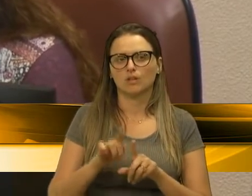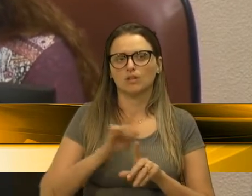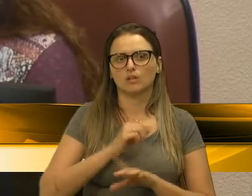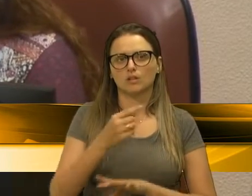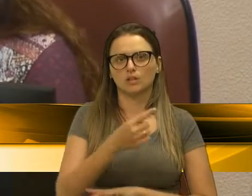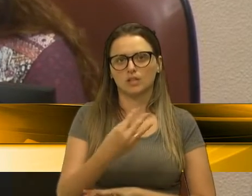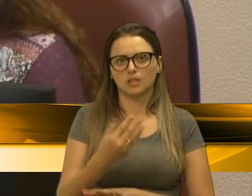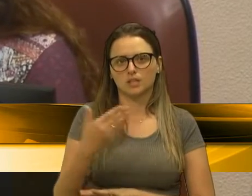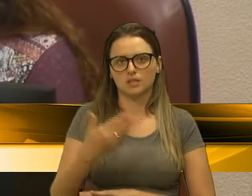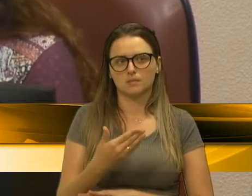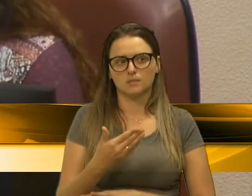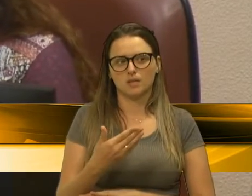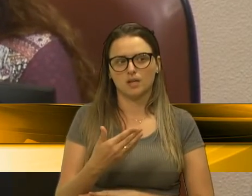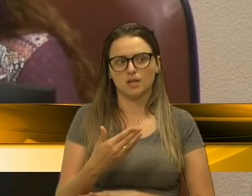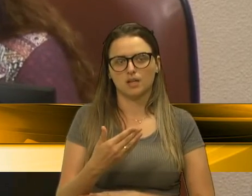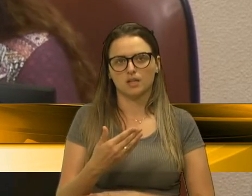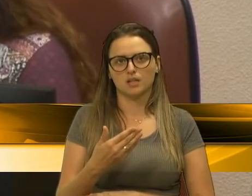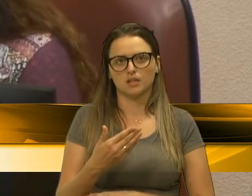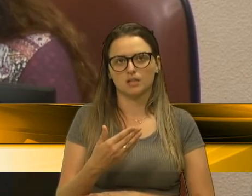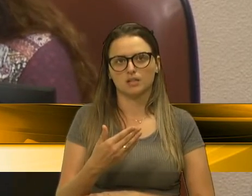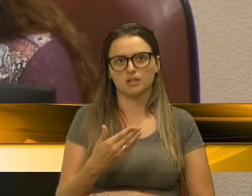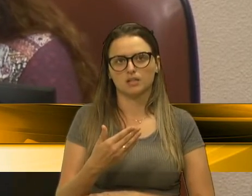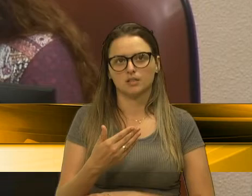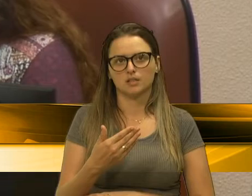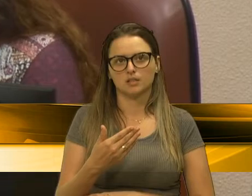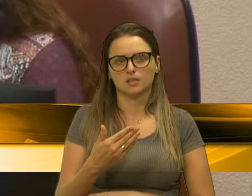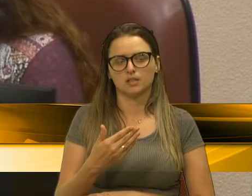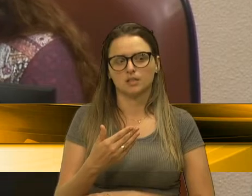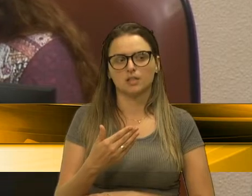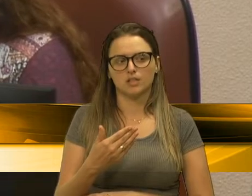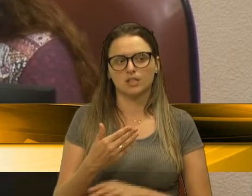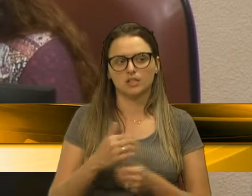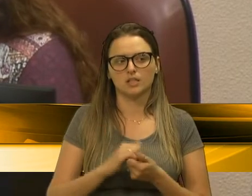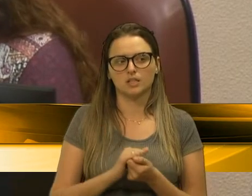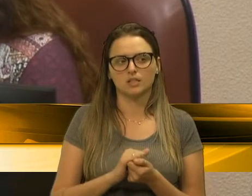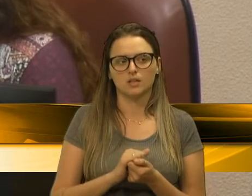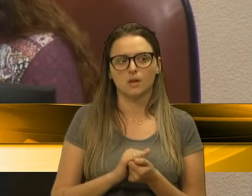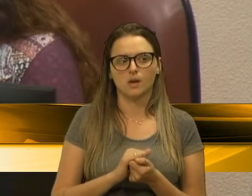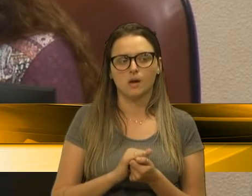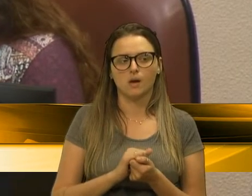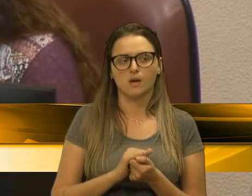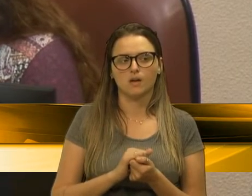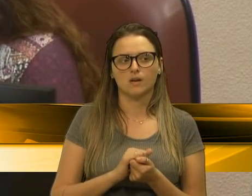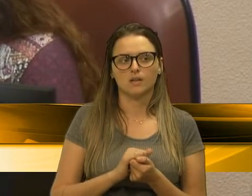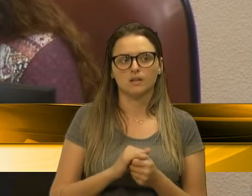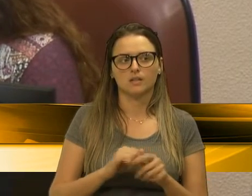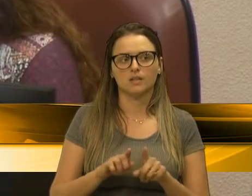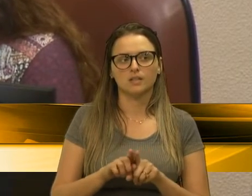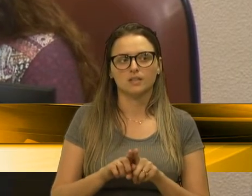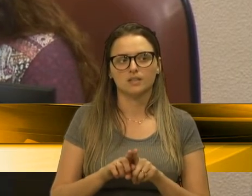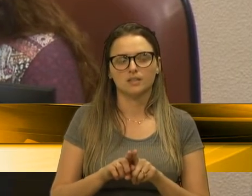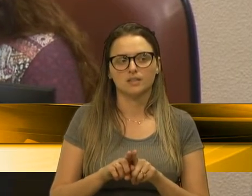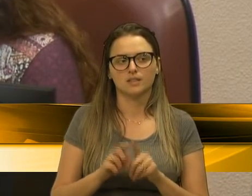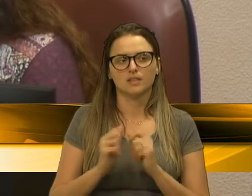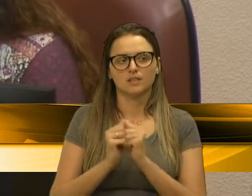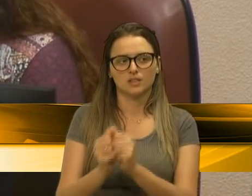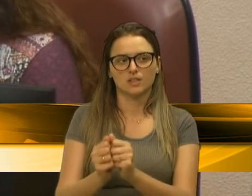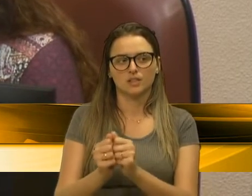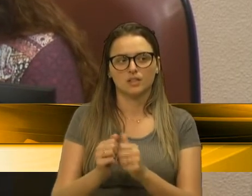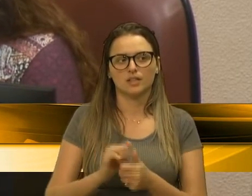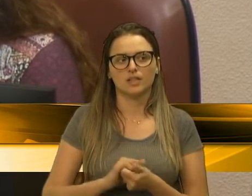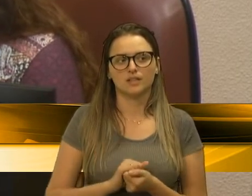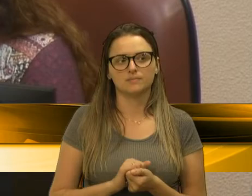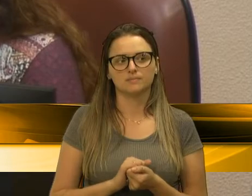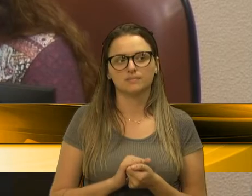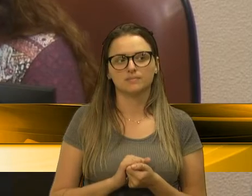número 13/2019 propõe sustar os efeitos, não se destina a regulamentar a aplicação de qualquer lei, mas sim